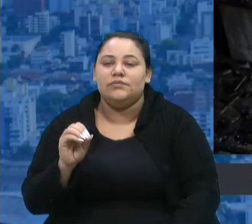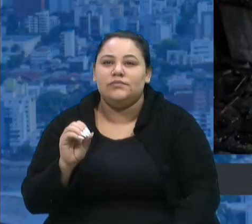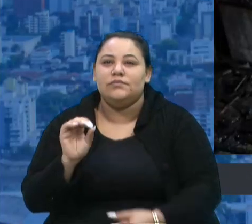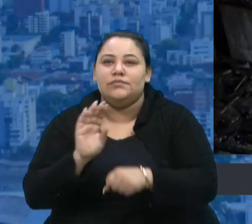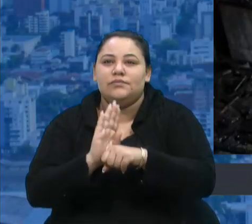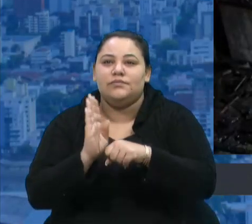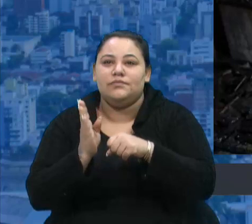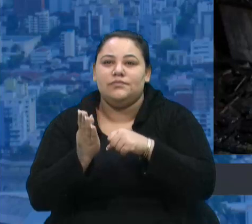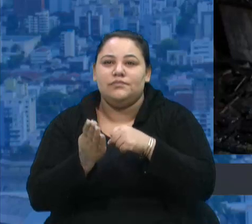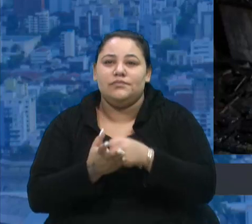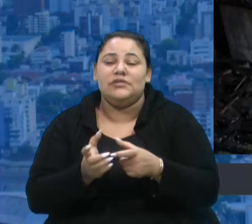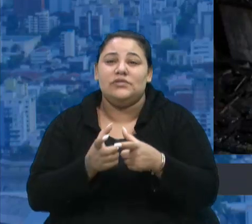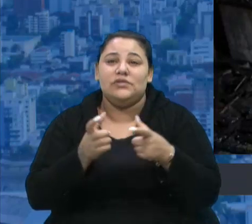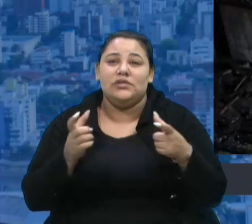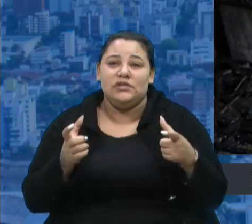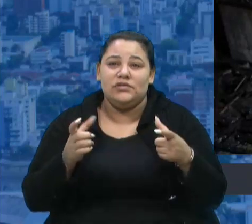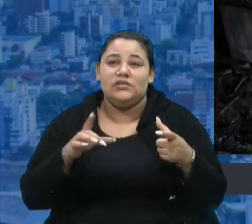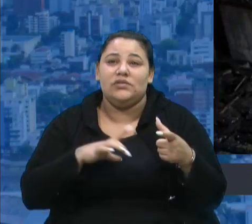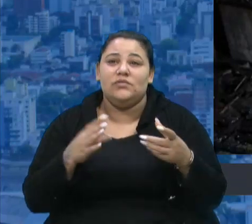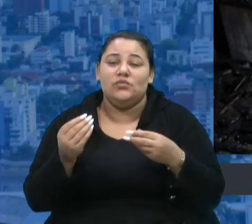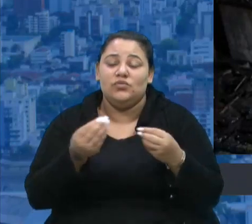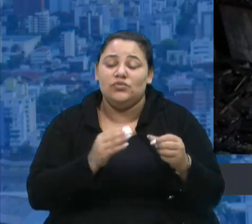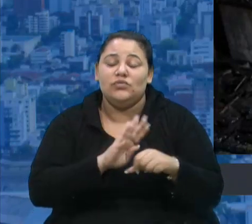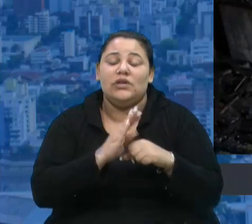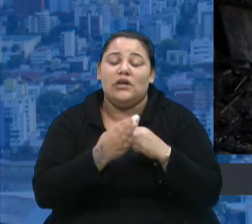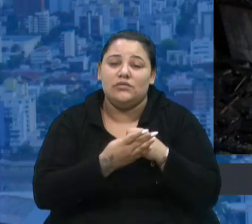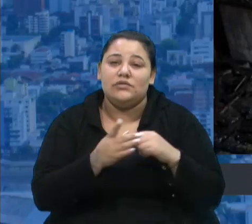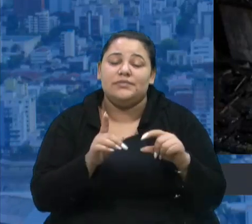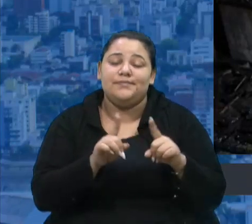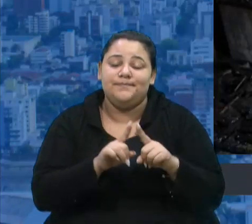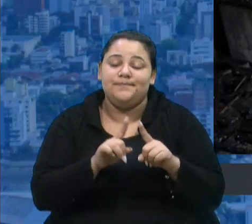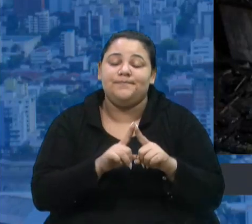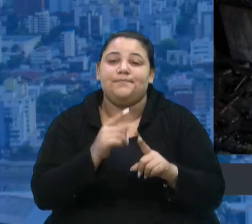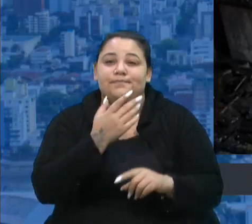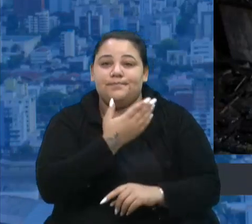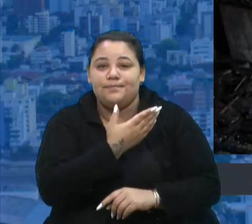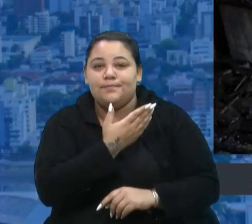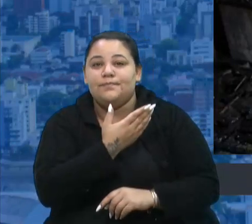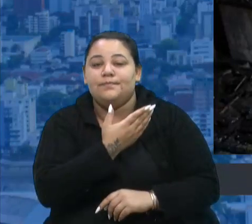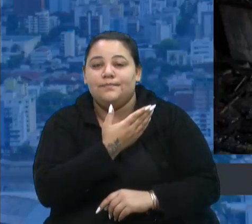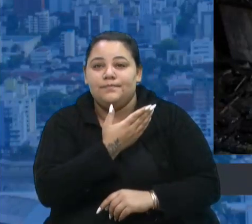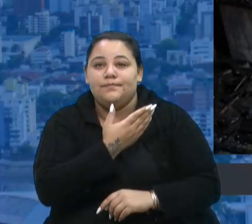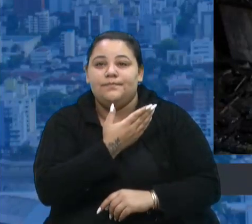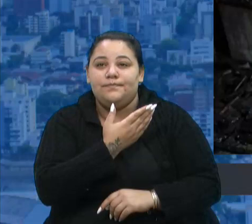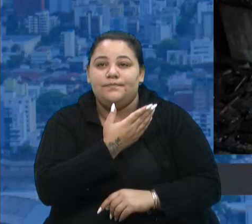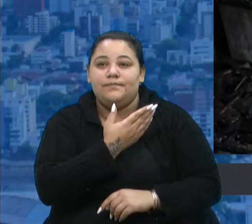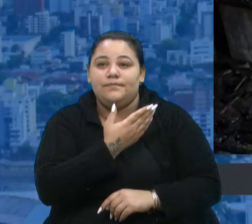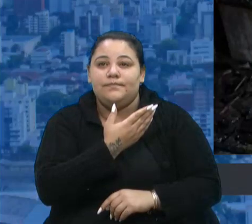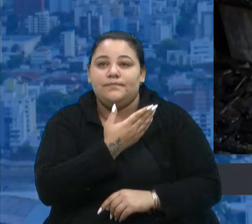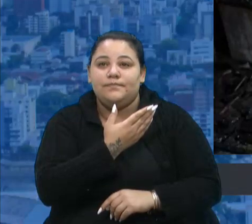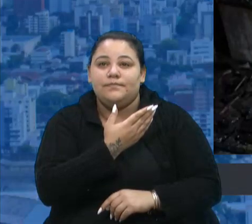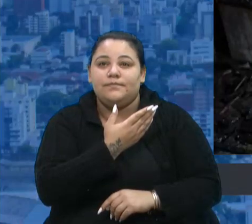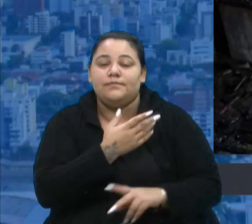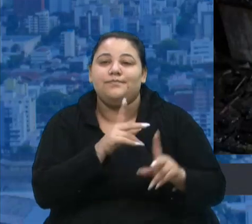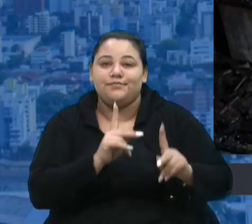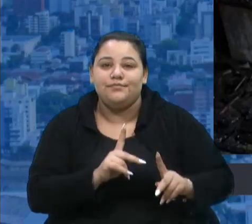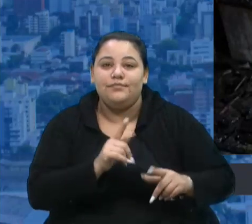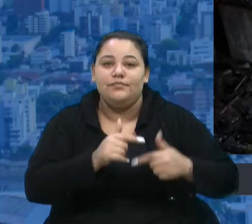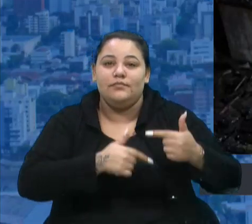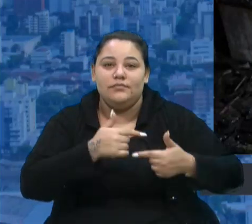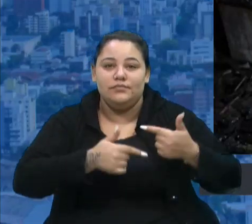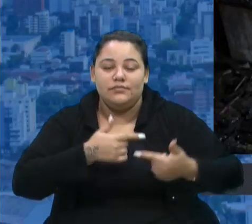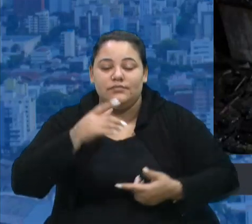região Santa Fé, que tem bastante bairro, e o Kennel é um bairro de pessoas trabalhadoras, pessoas que trabalham no